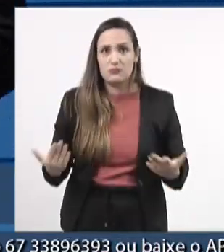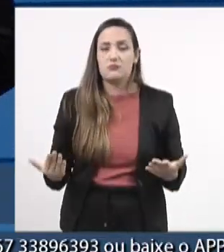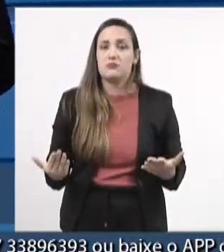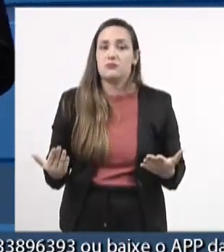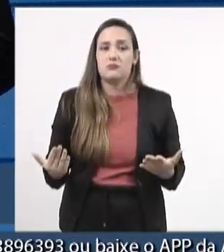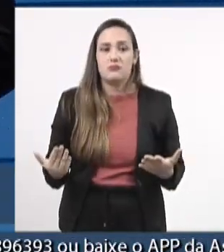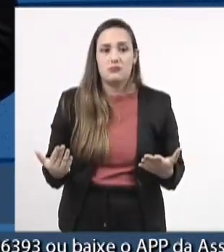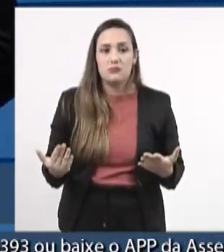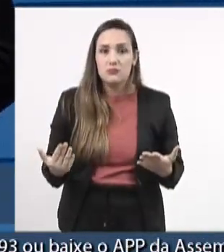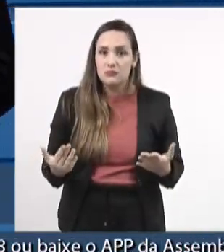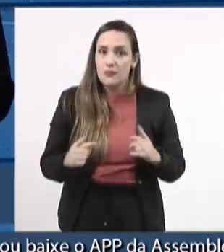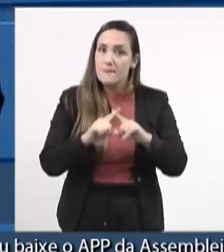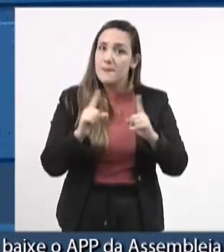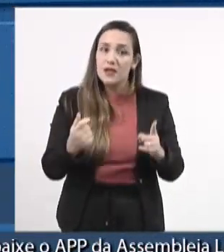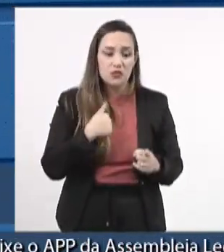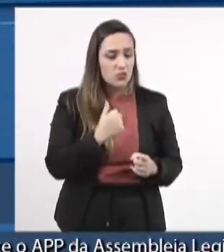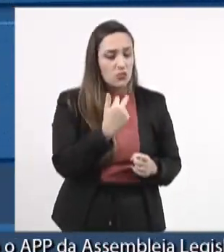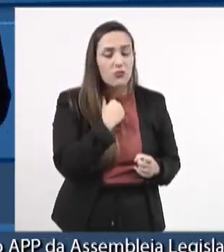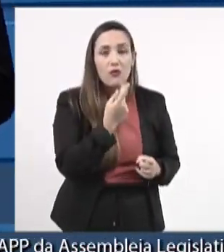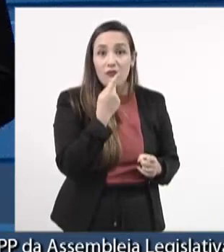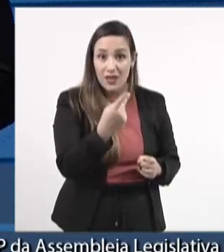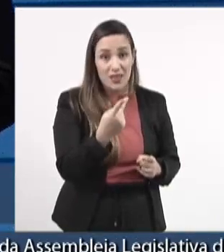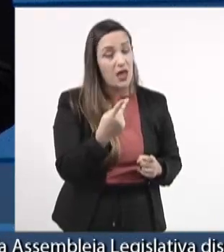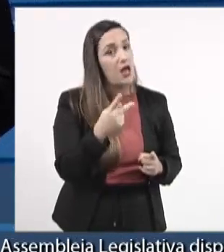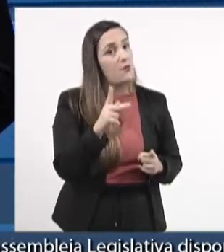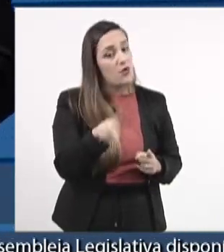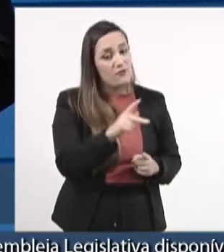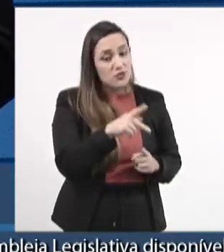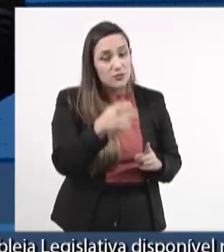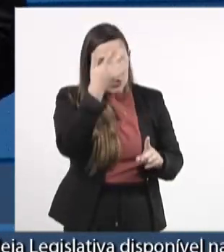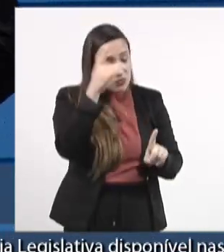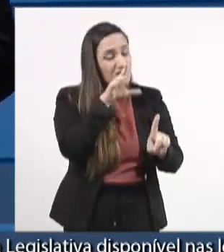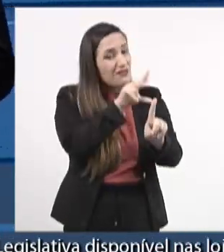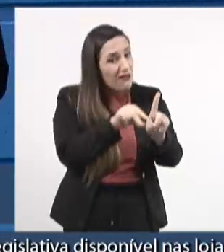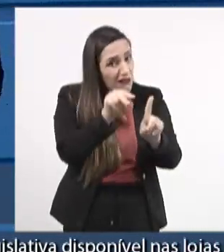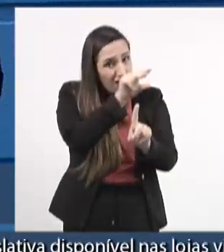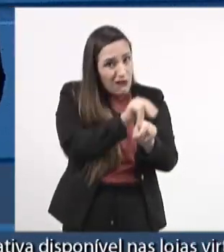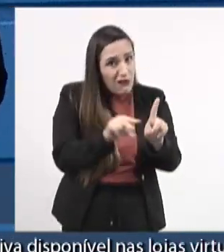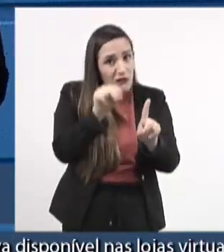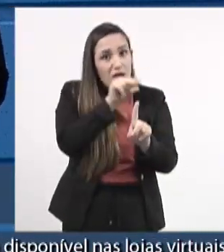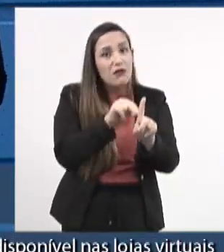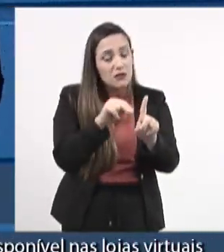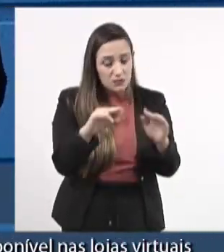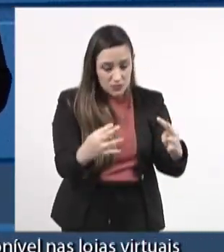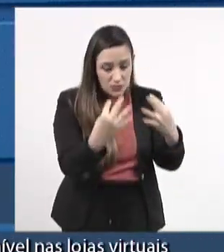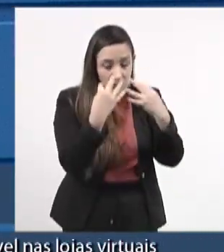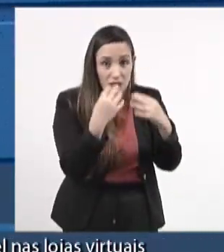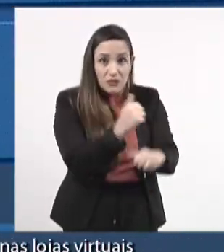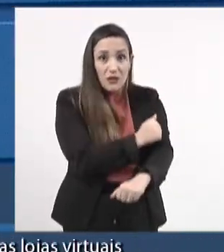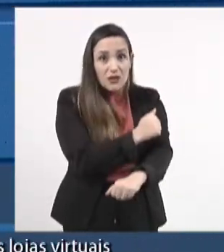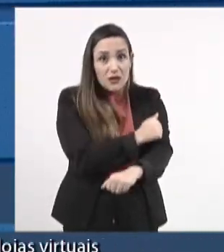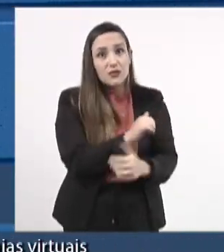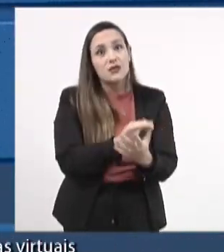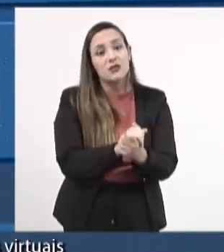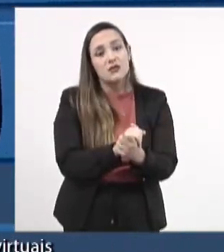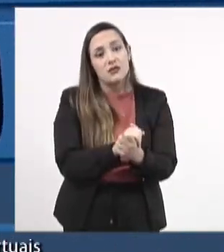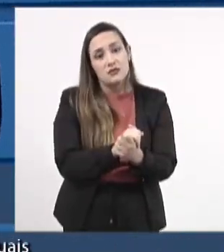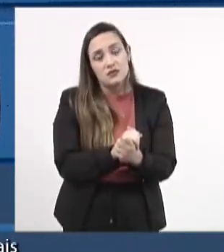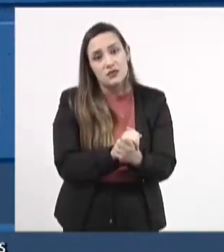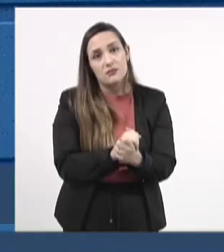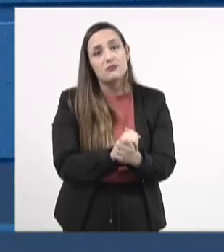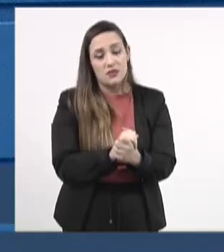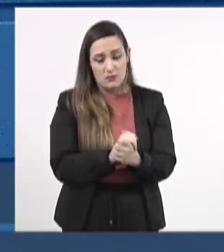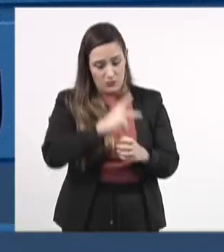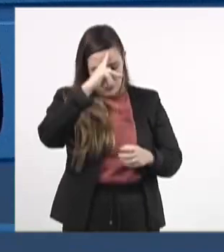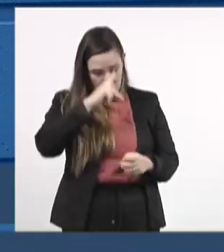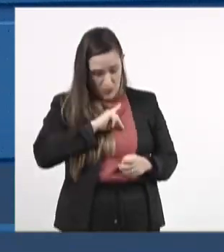podemos chamar de professores doutrinadores que utilizam da atenção cativa dos alunos para colocar a agenda